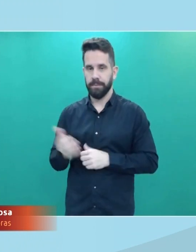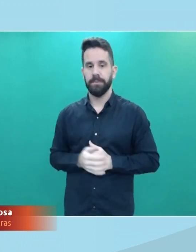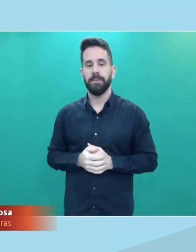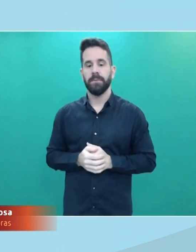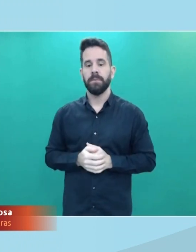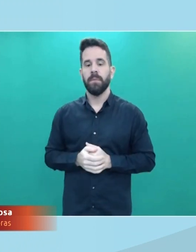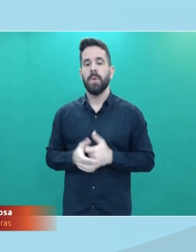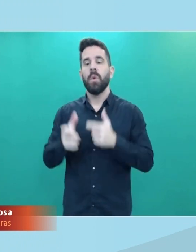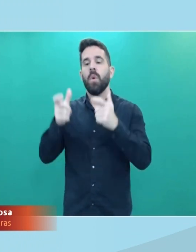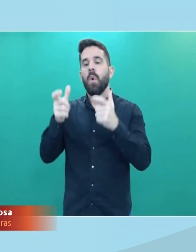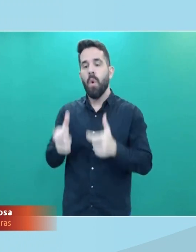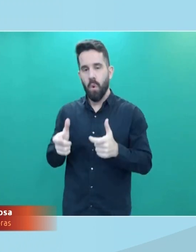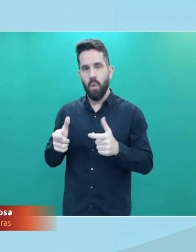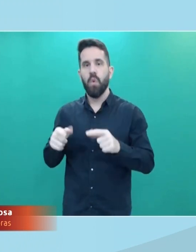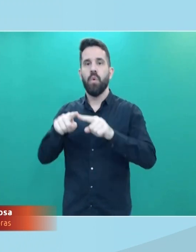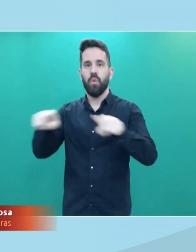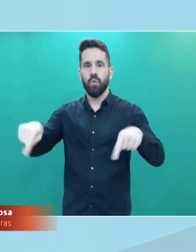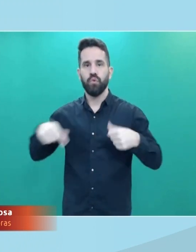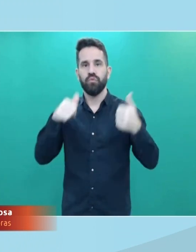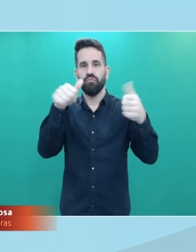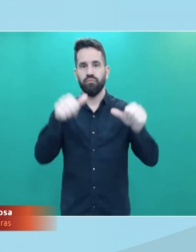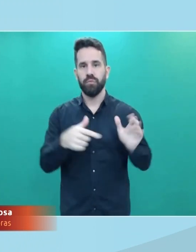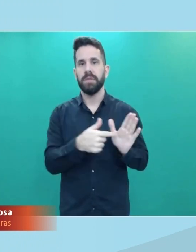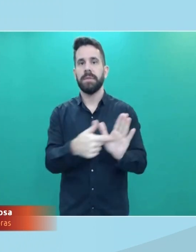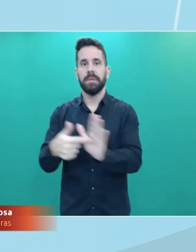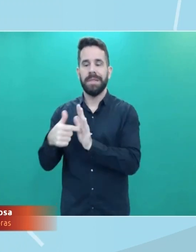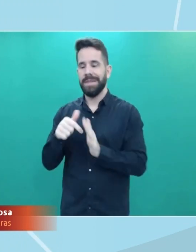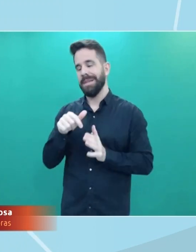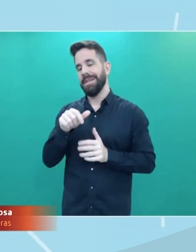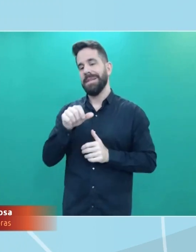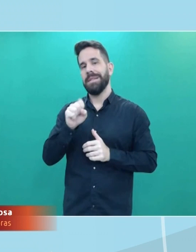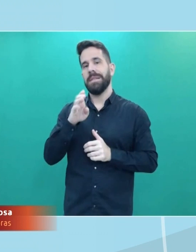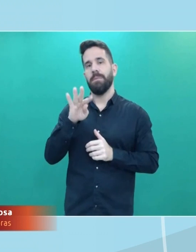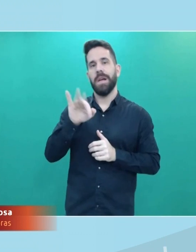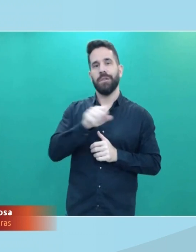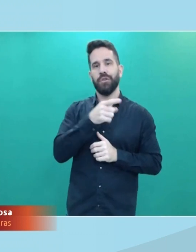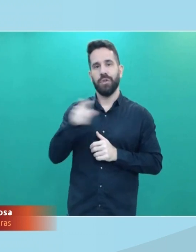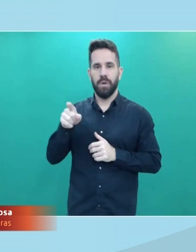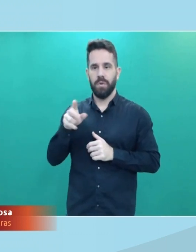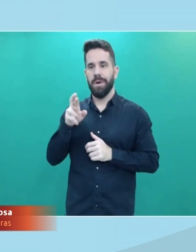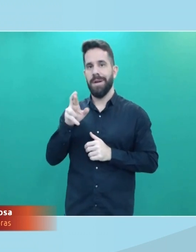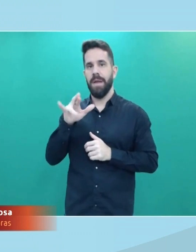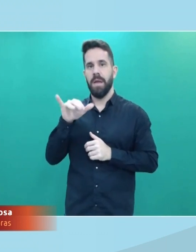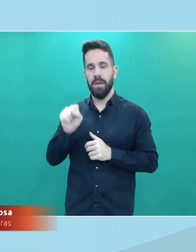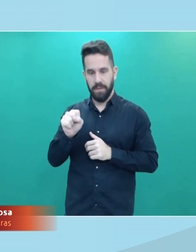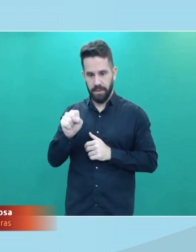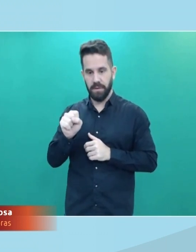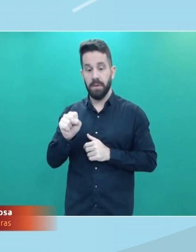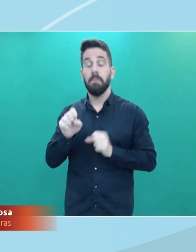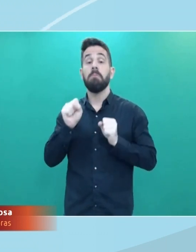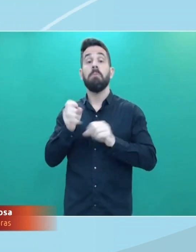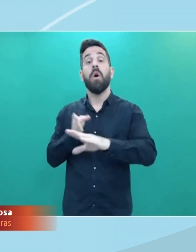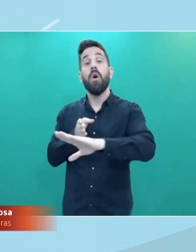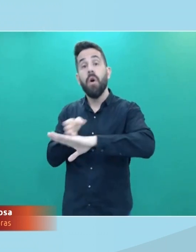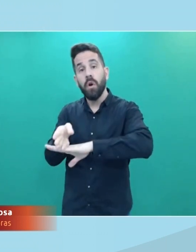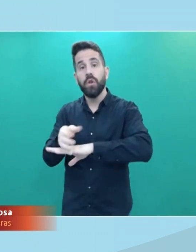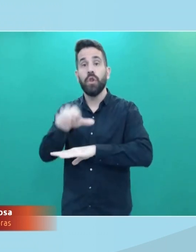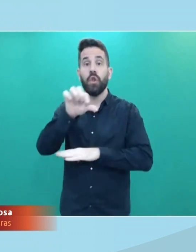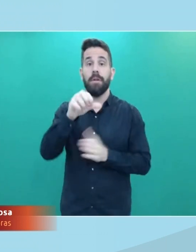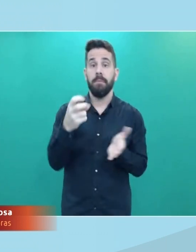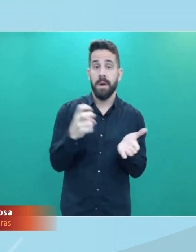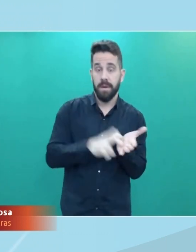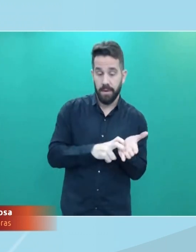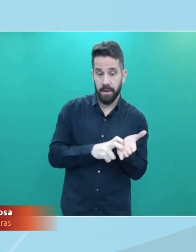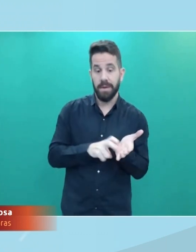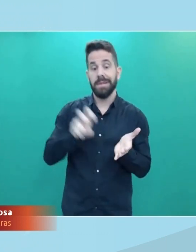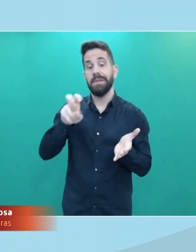Sebastião dos Reis e fica em cartaz até o dia 12 de maio. A visitação pode ser feita das 9 da manhã às 5 horas da tarde, de forma